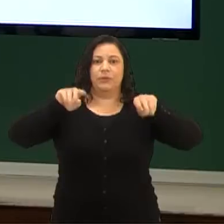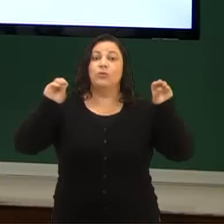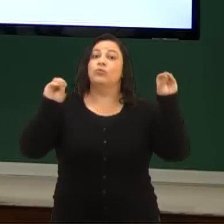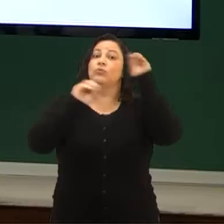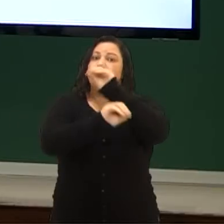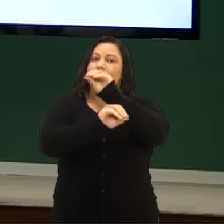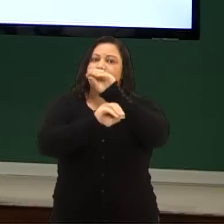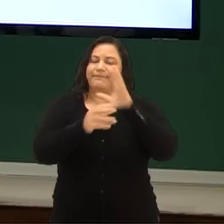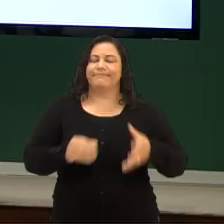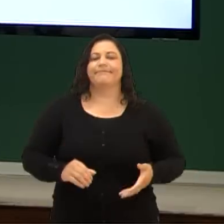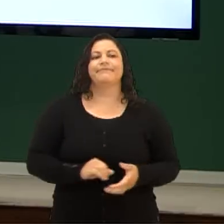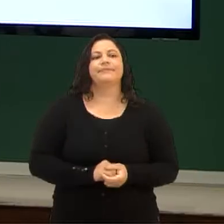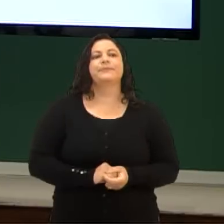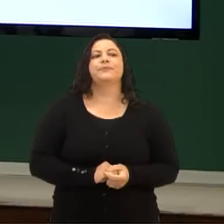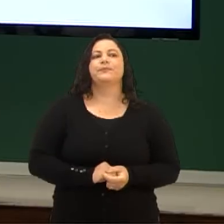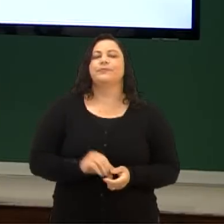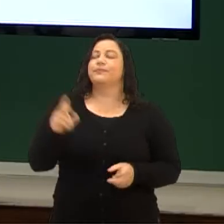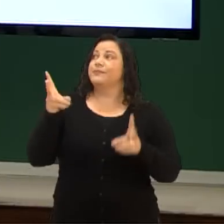coluna. Como é que fica?